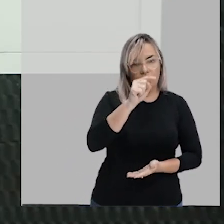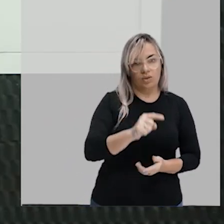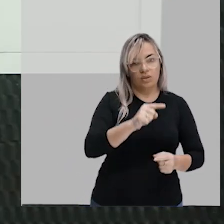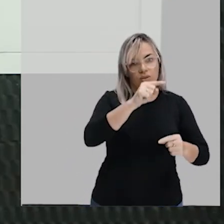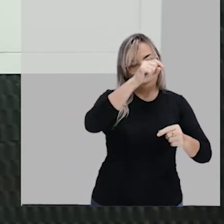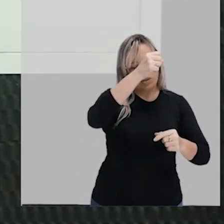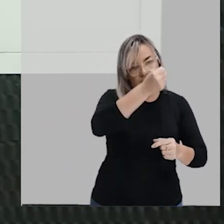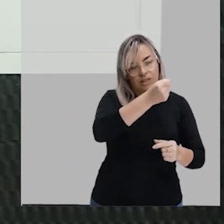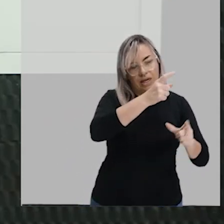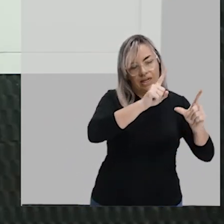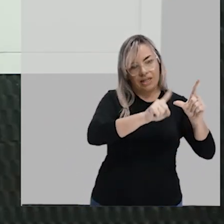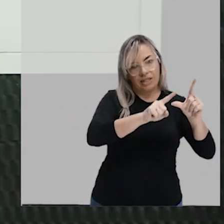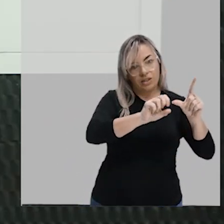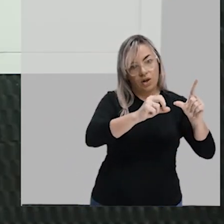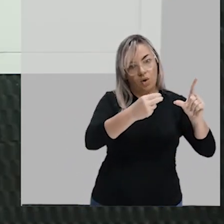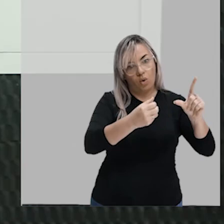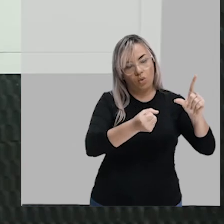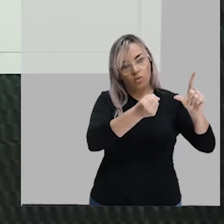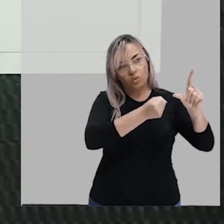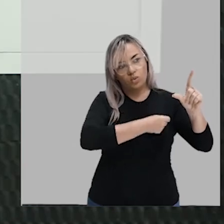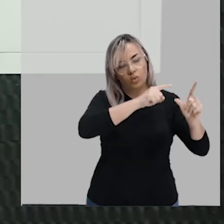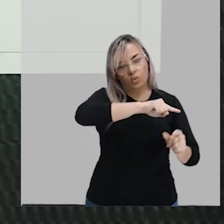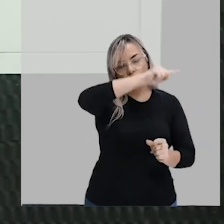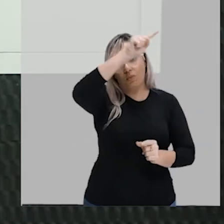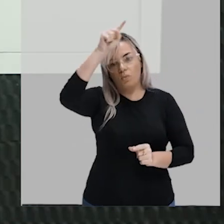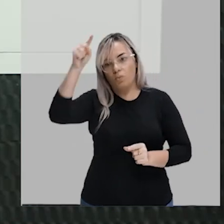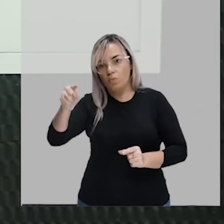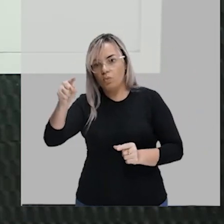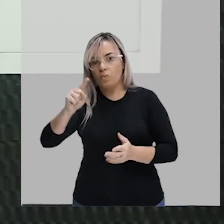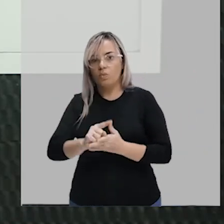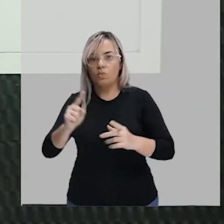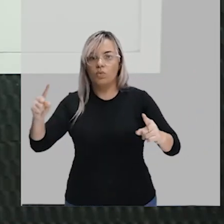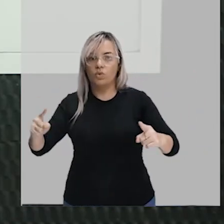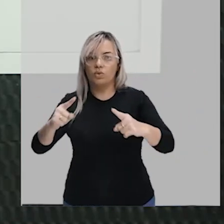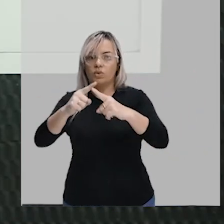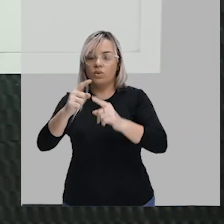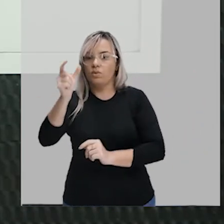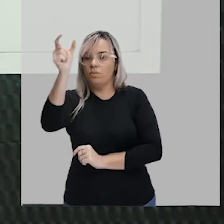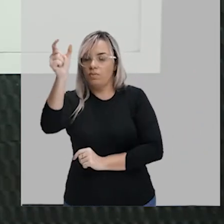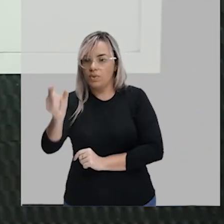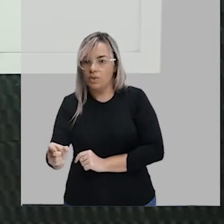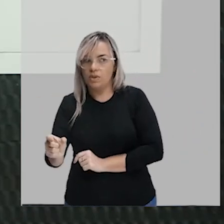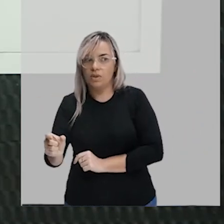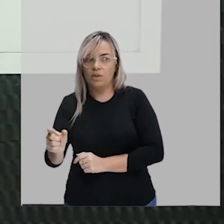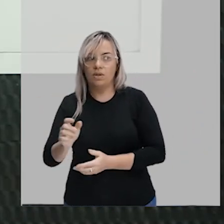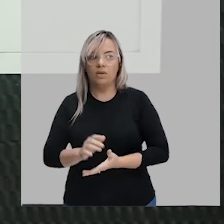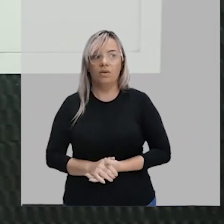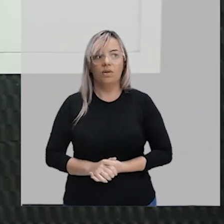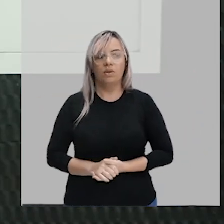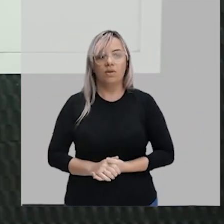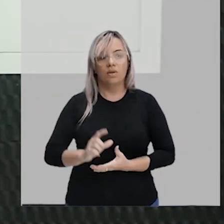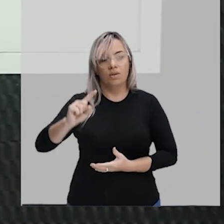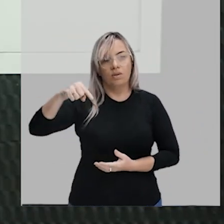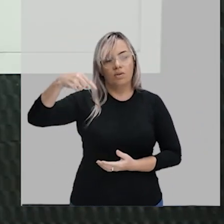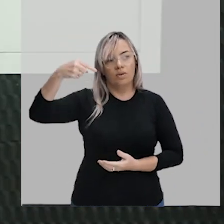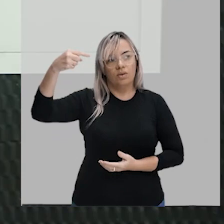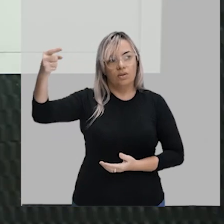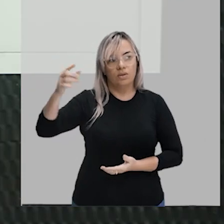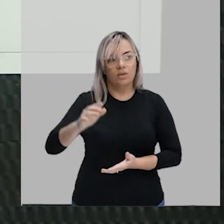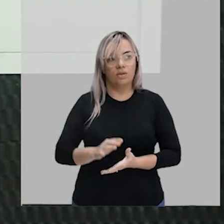primeira coluna, você vai da primeira linha para a segunda coluna. E aí, quando